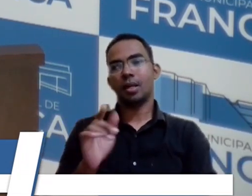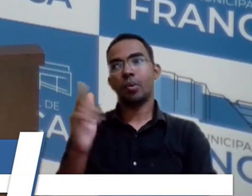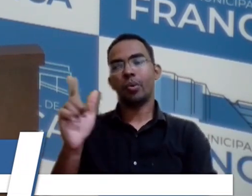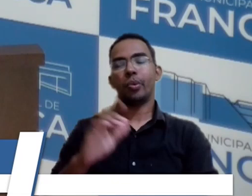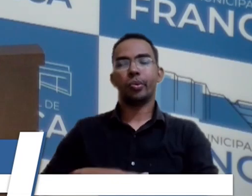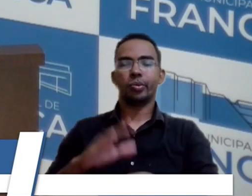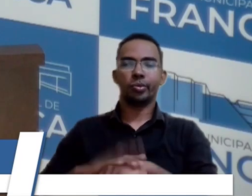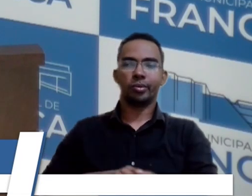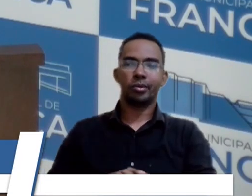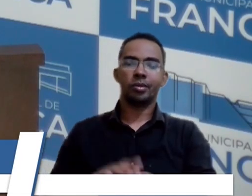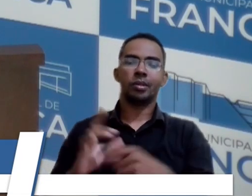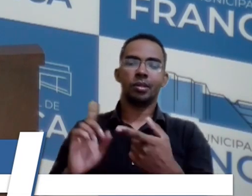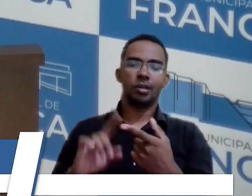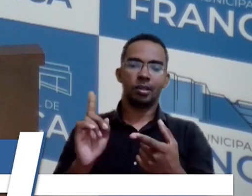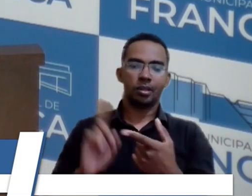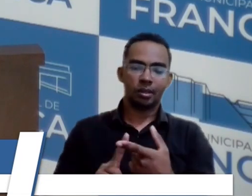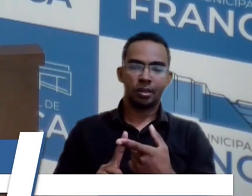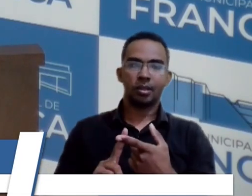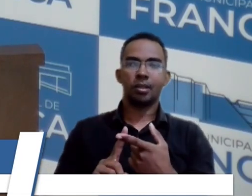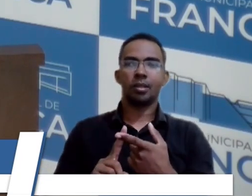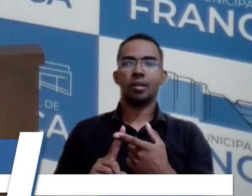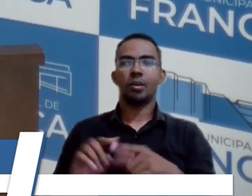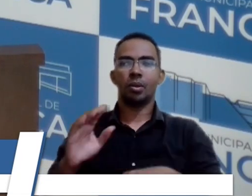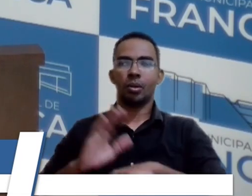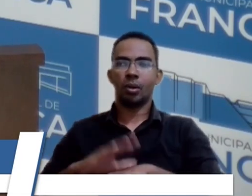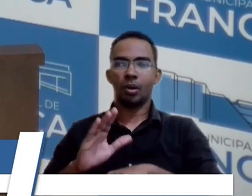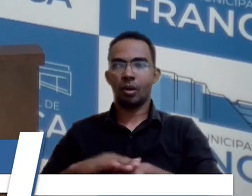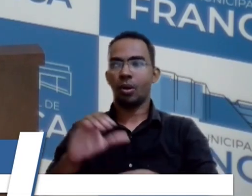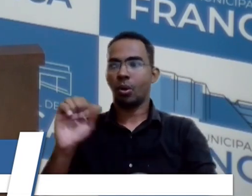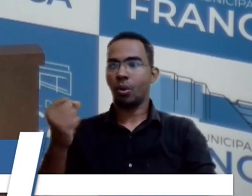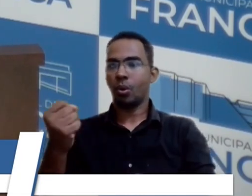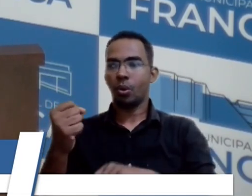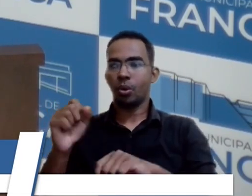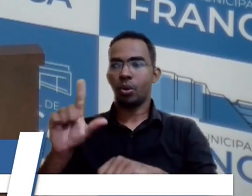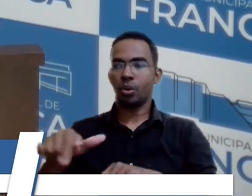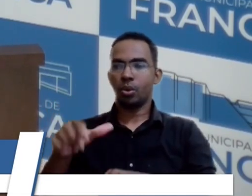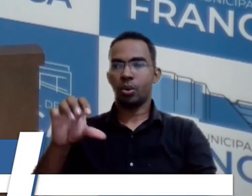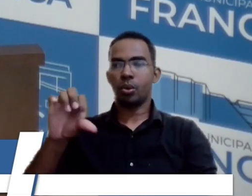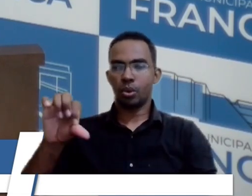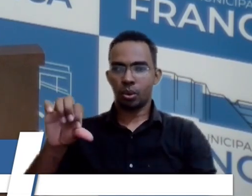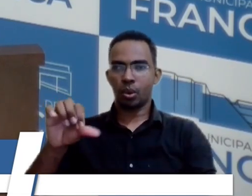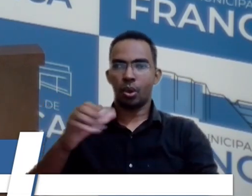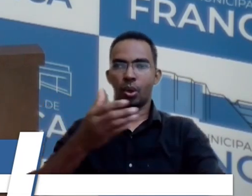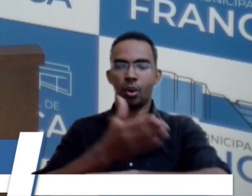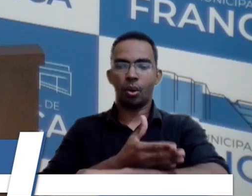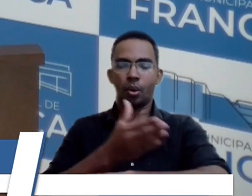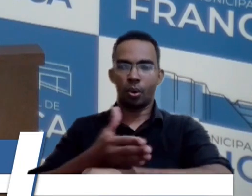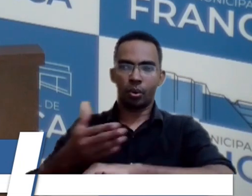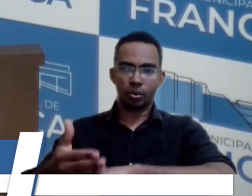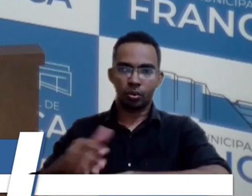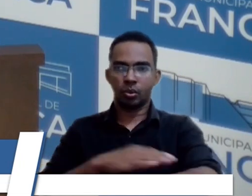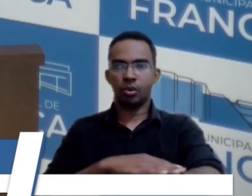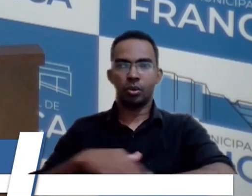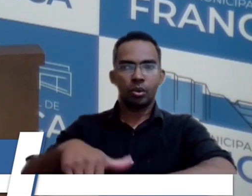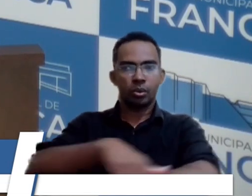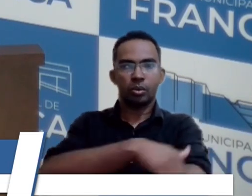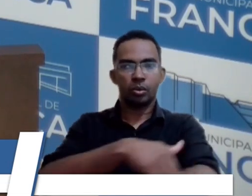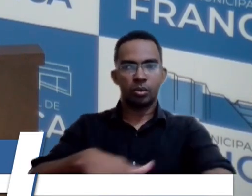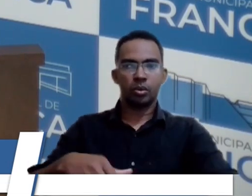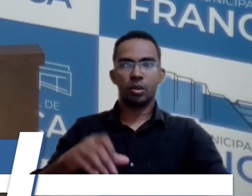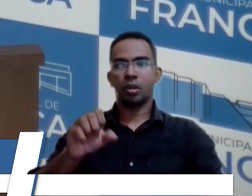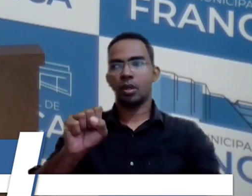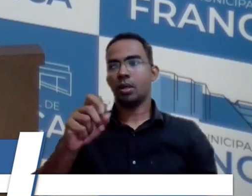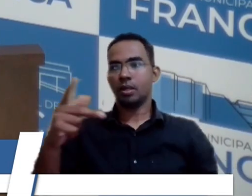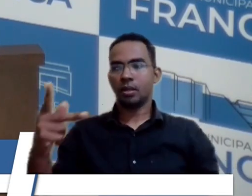tanto as fases 8 e 9 das pavimentações, tanto das vicinais como SP, elas